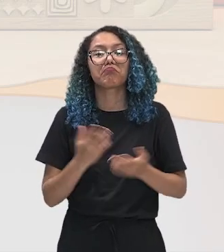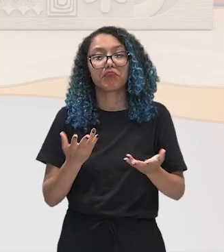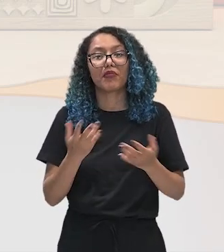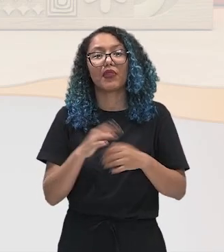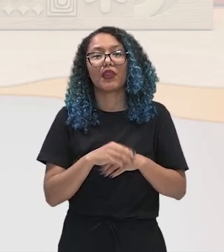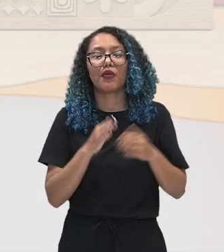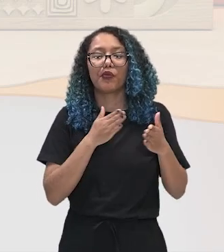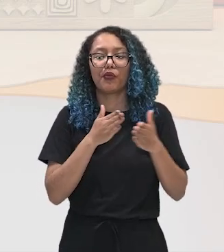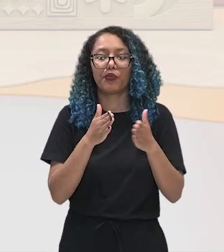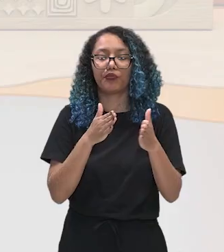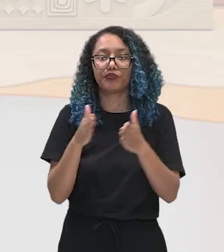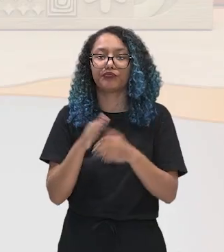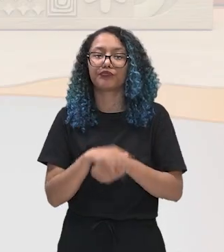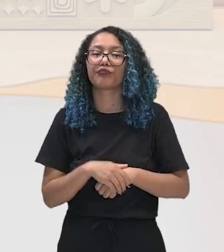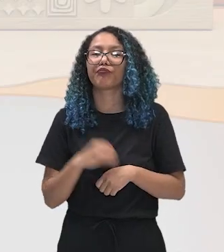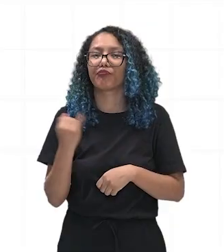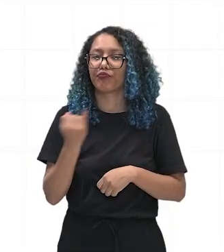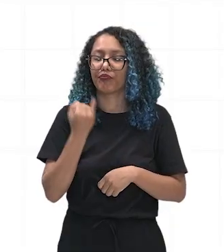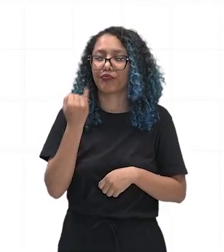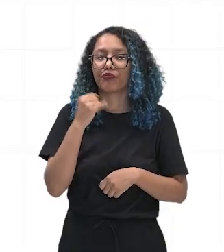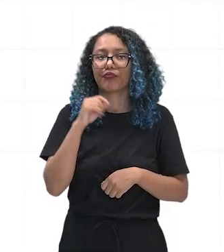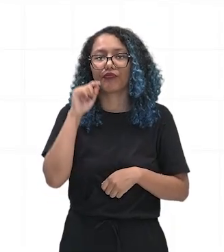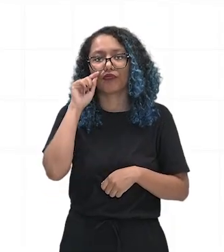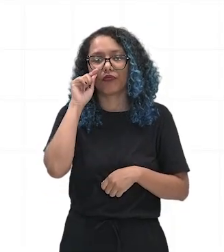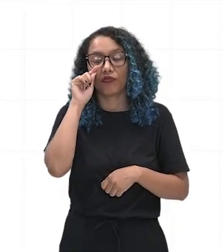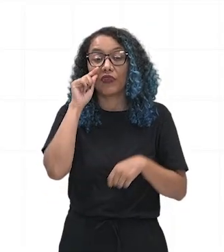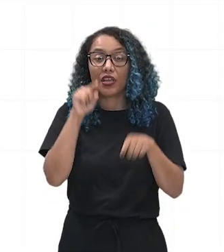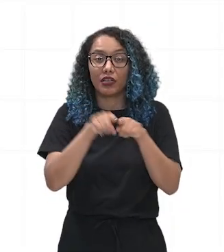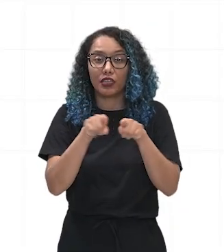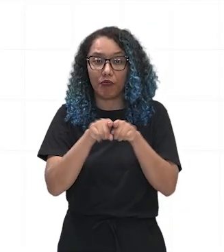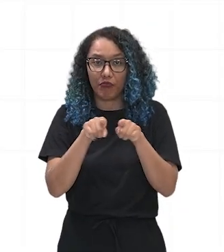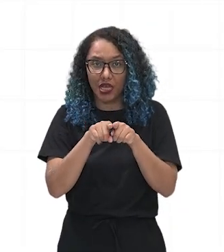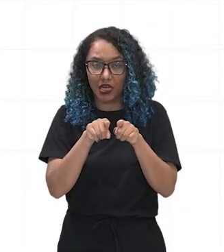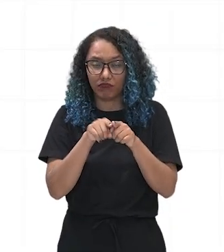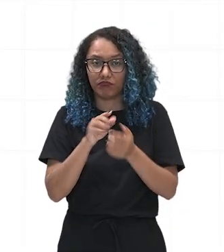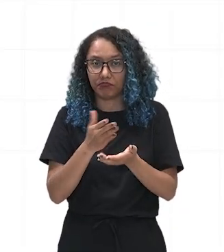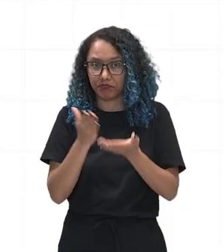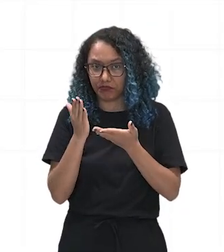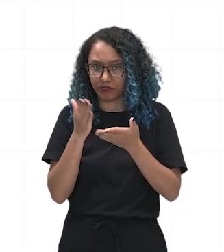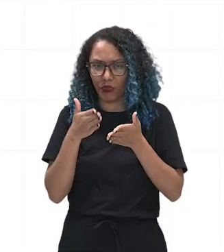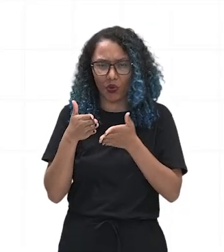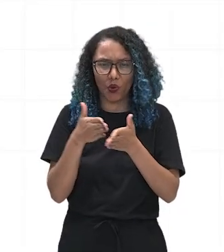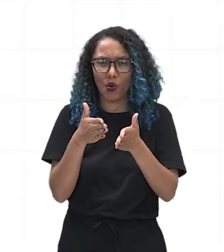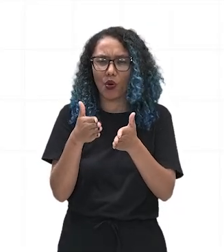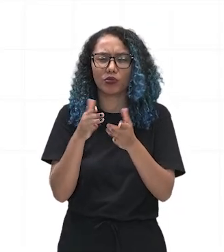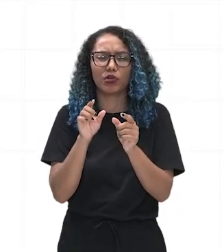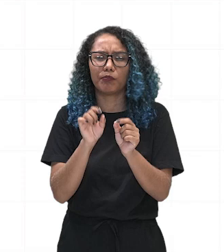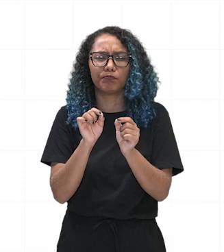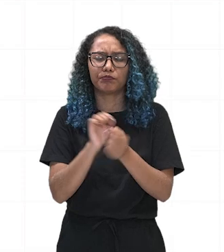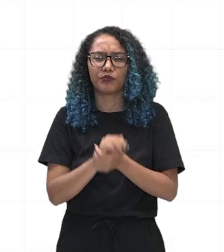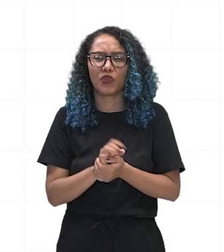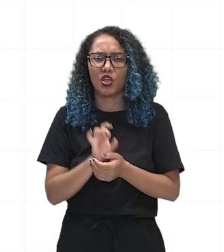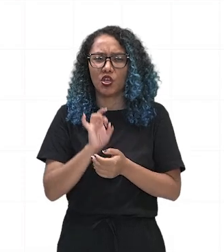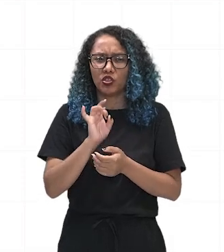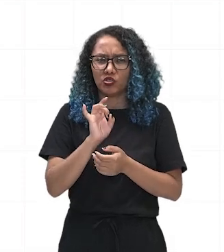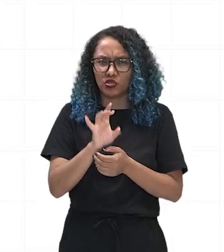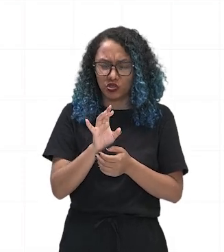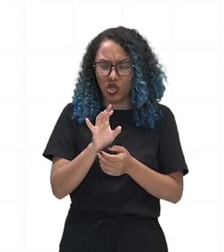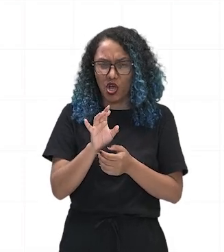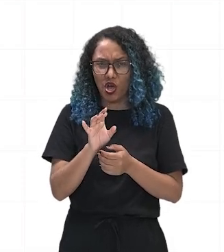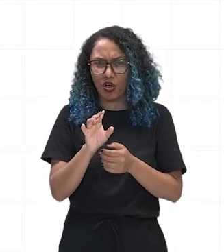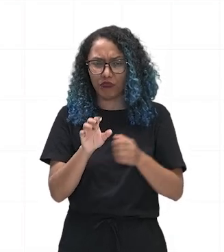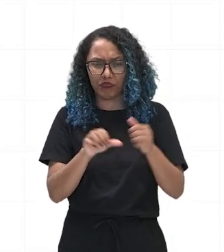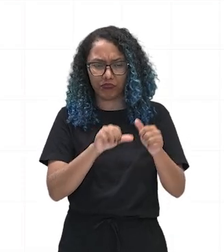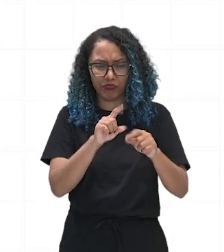importantes. Mas não para por aí, olha só. Além disso, essas rotas comerciais não só ajudavam na troca